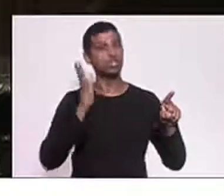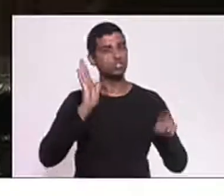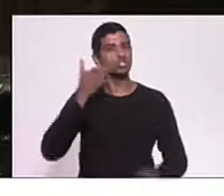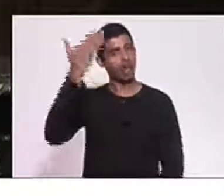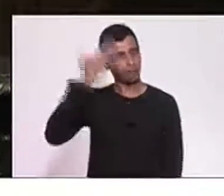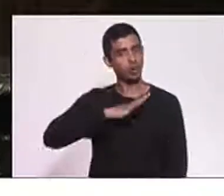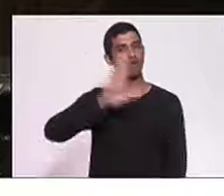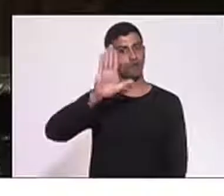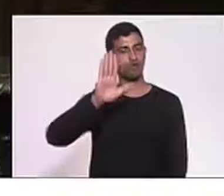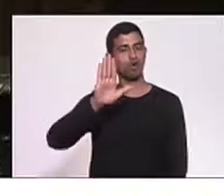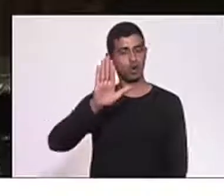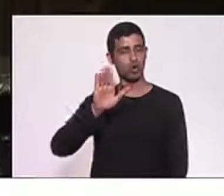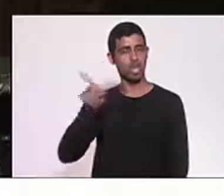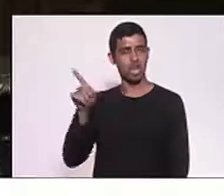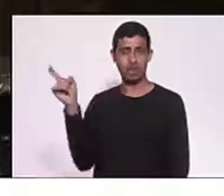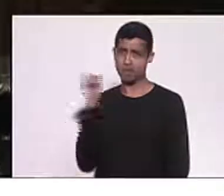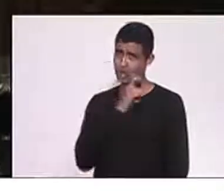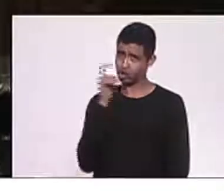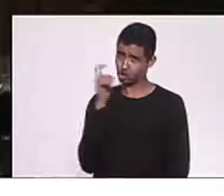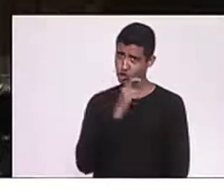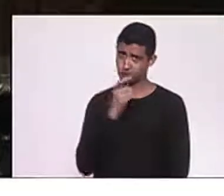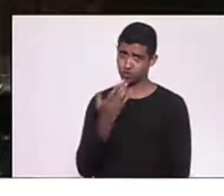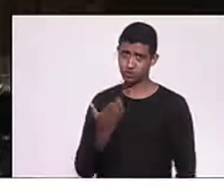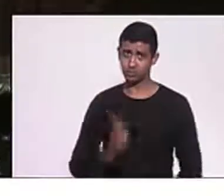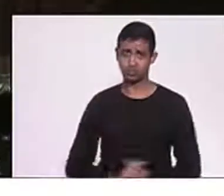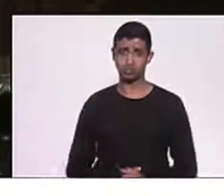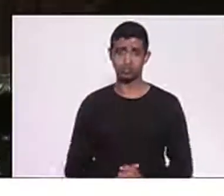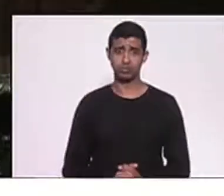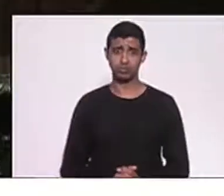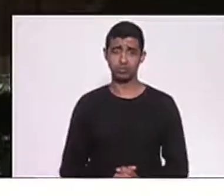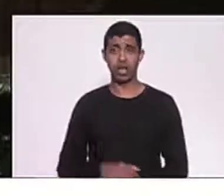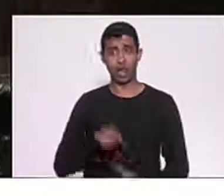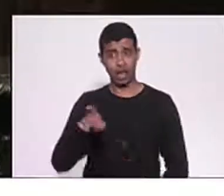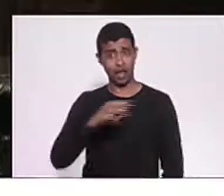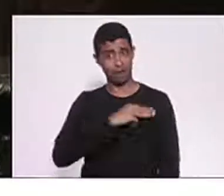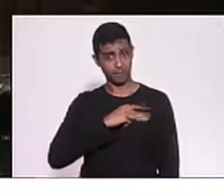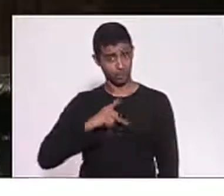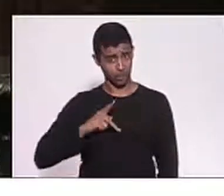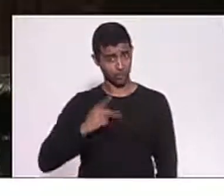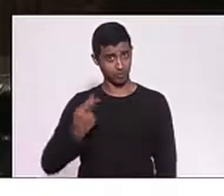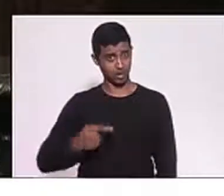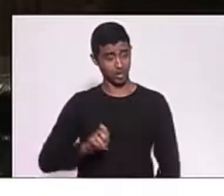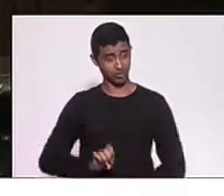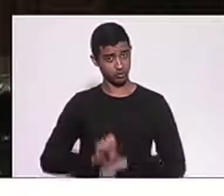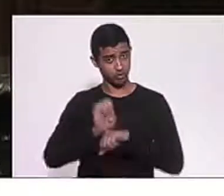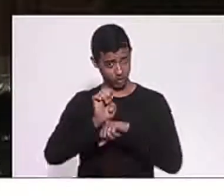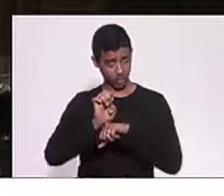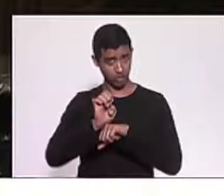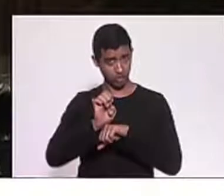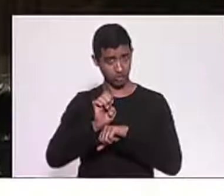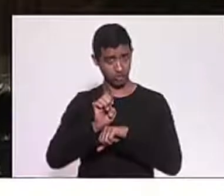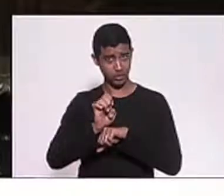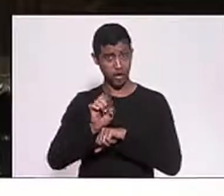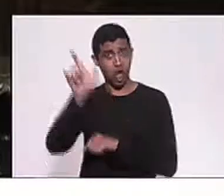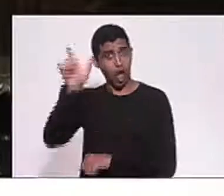constatado, mentiroso pelo Ministério Público Estadual, do